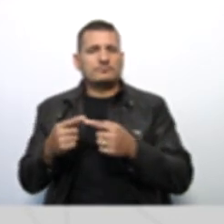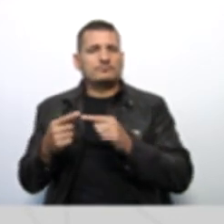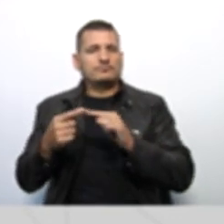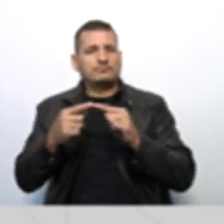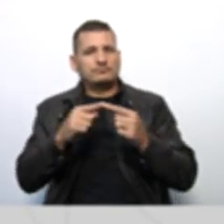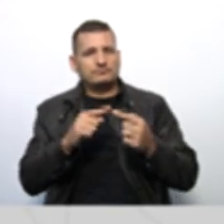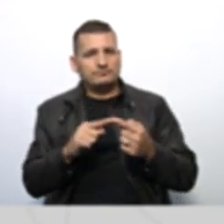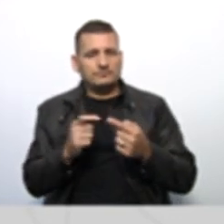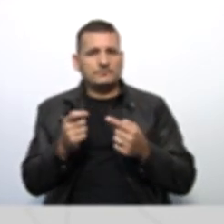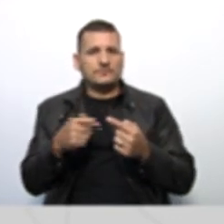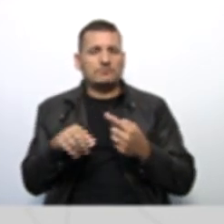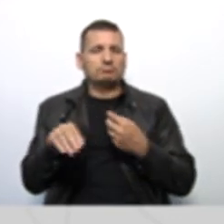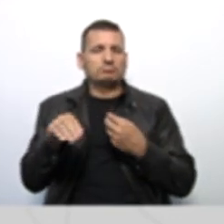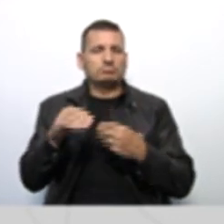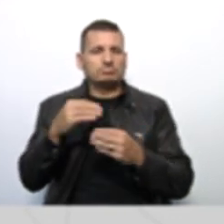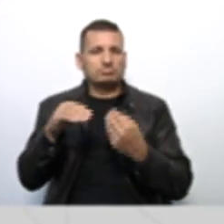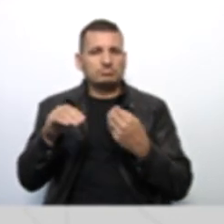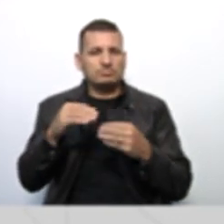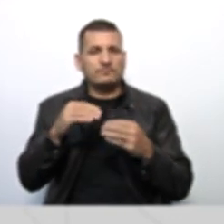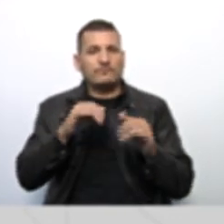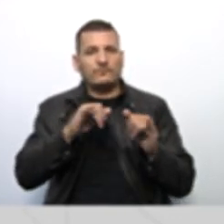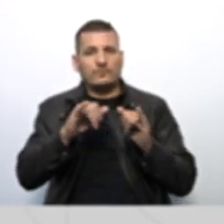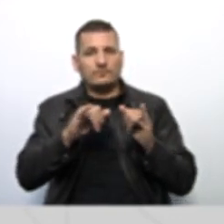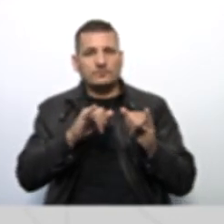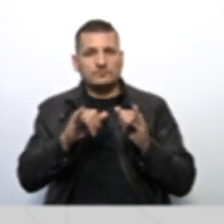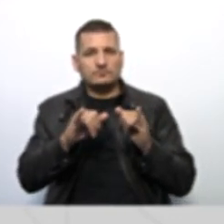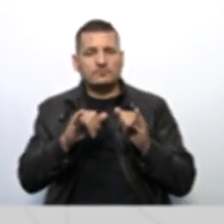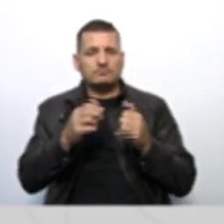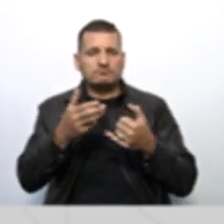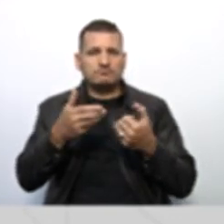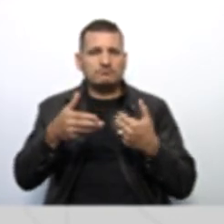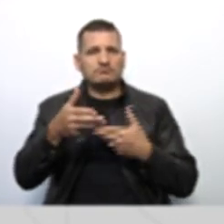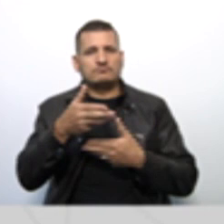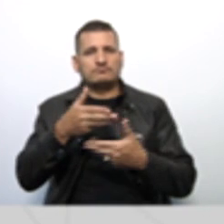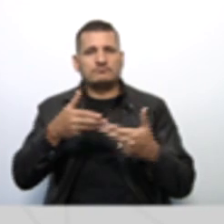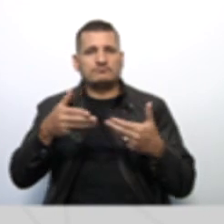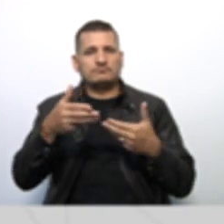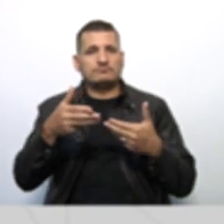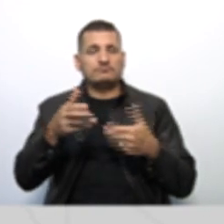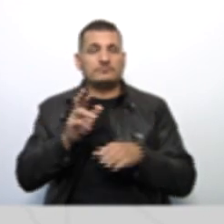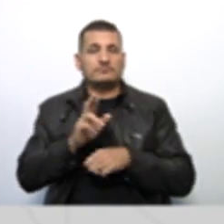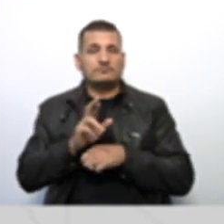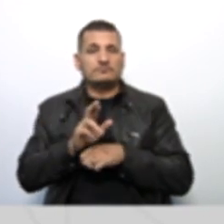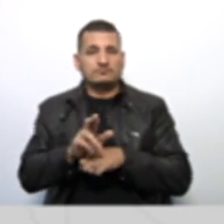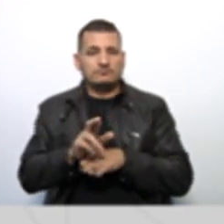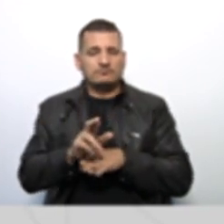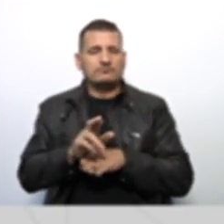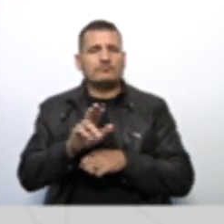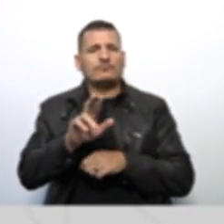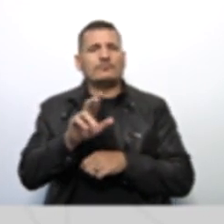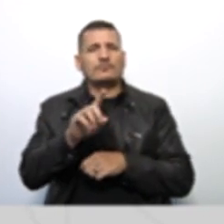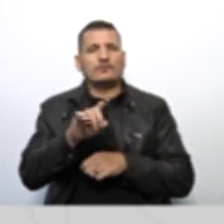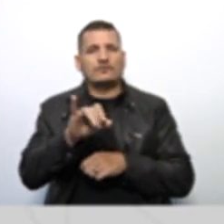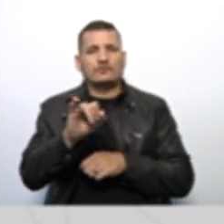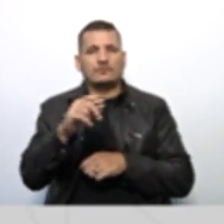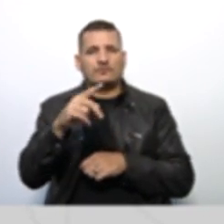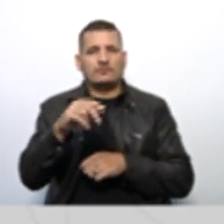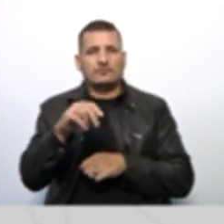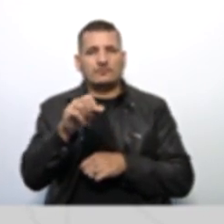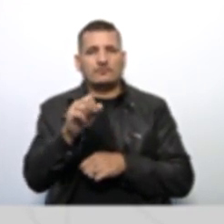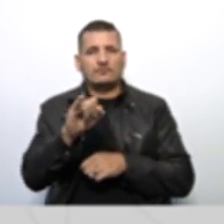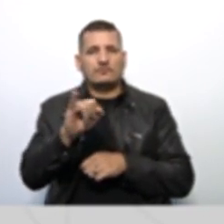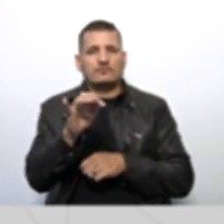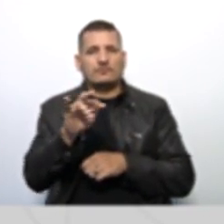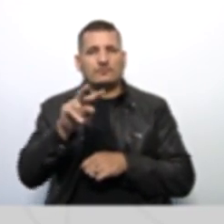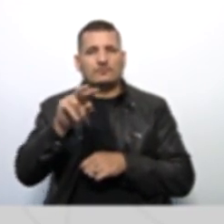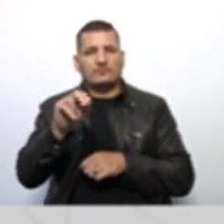trocar diversos tipos de informações e compartilhar recursos. Quando se fala em dispositivos, pode-se incluir